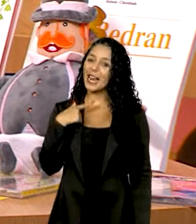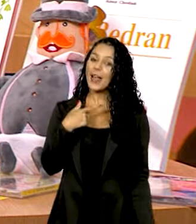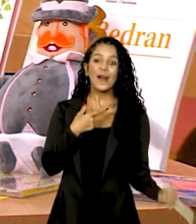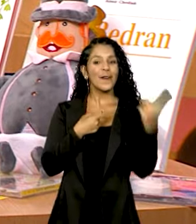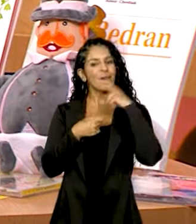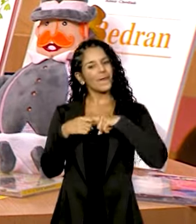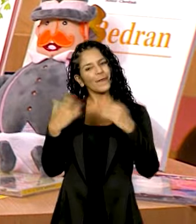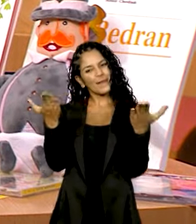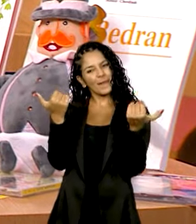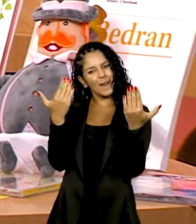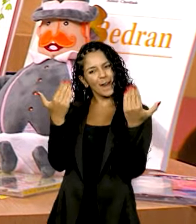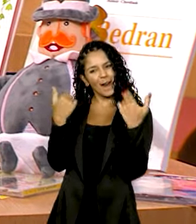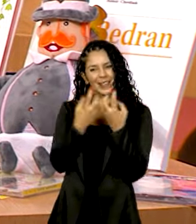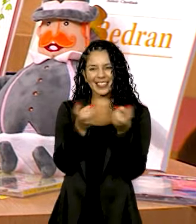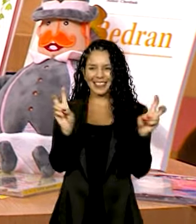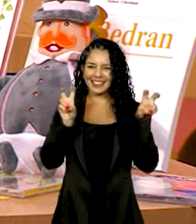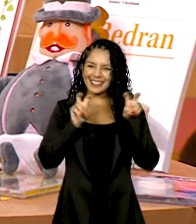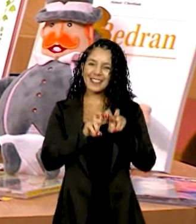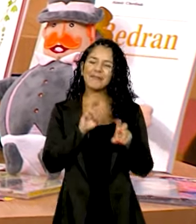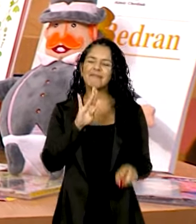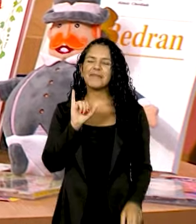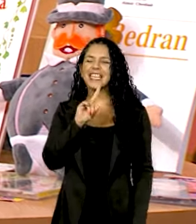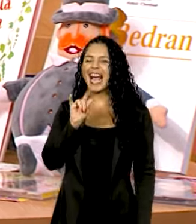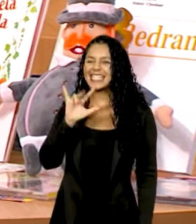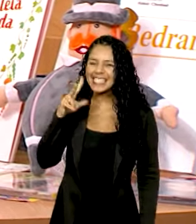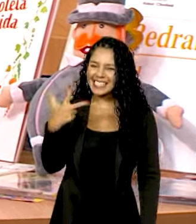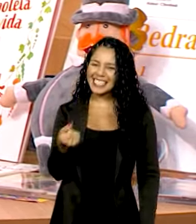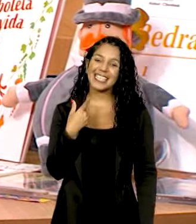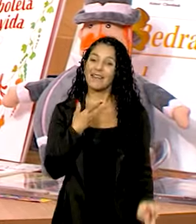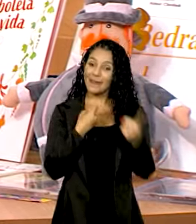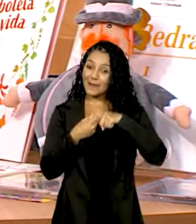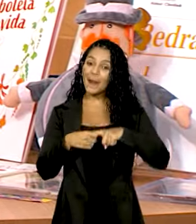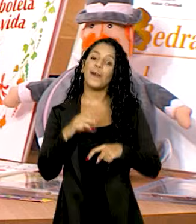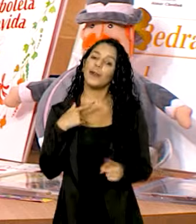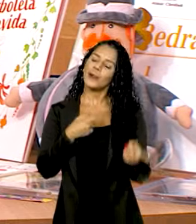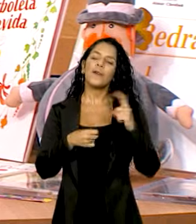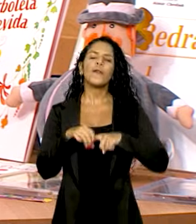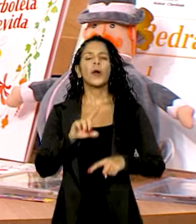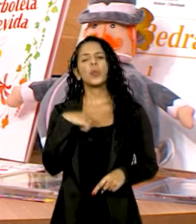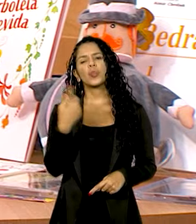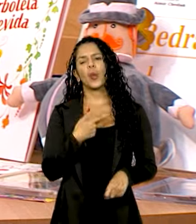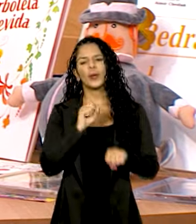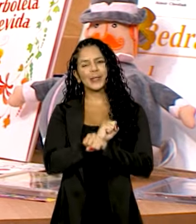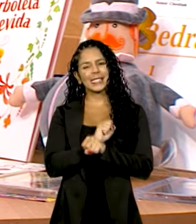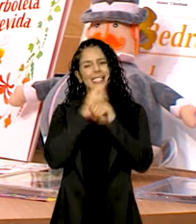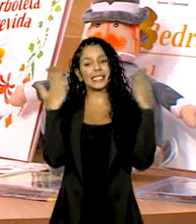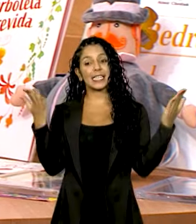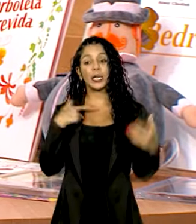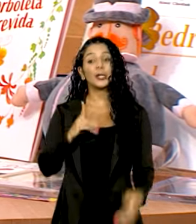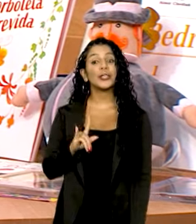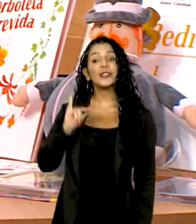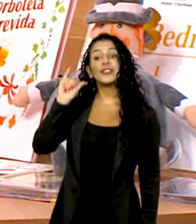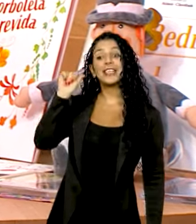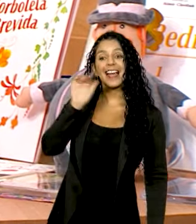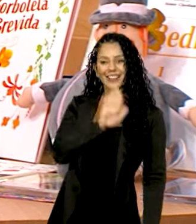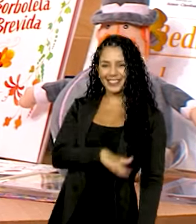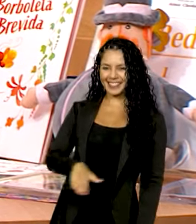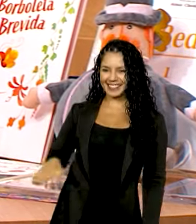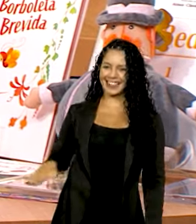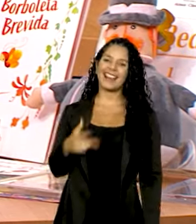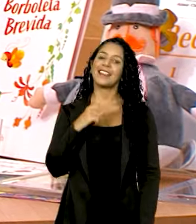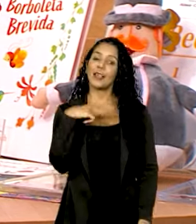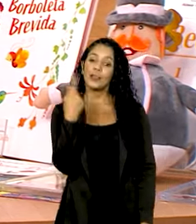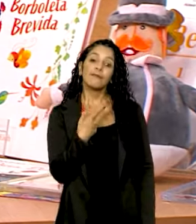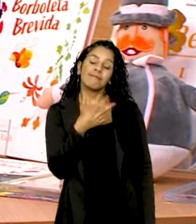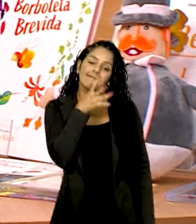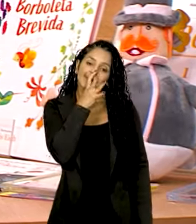Volta pra cá, pra nossa bancada, Biazinha, volta. A gente tá de volta com o nosso Sem Censura do Dia das Crianças. A gente